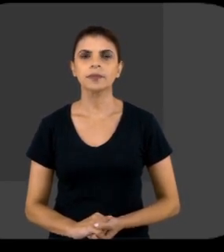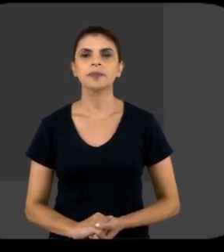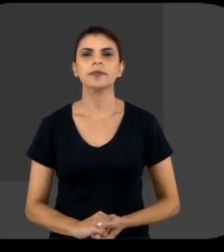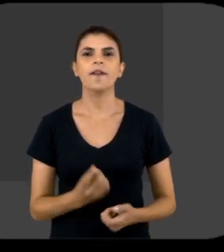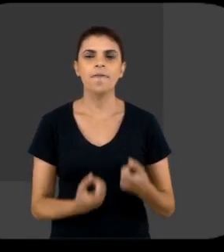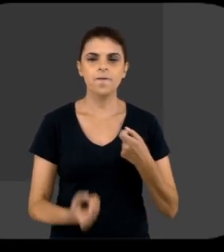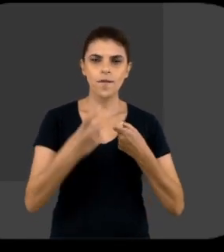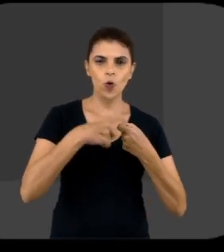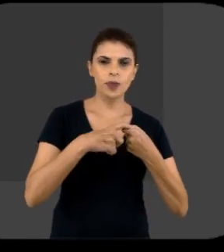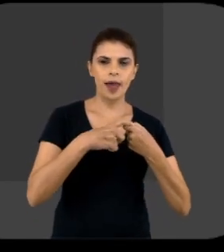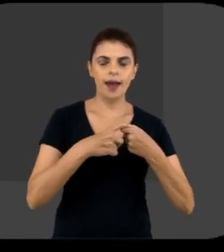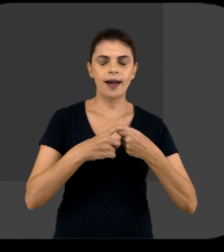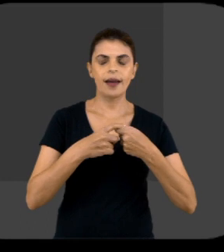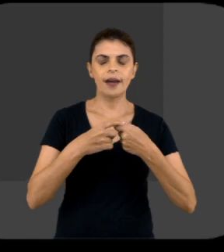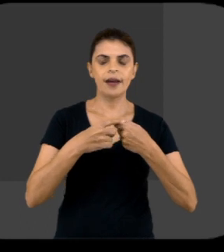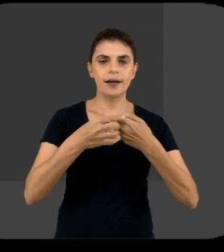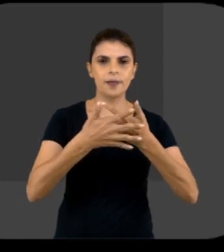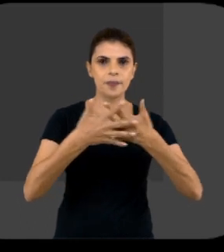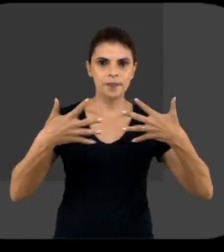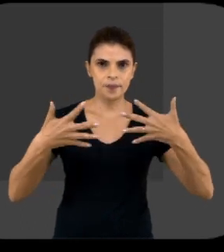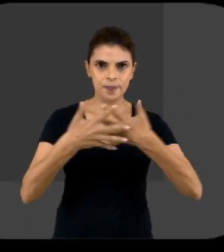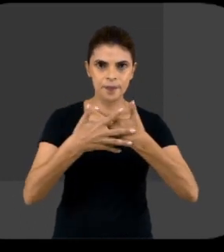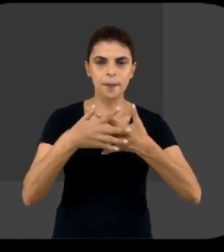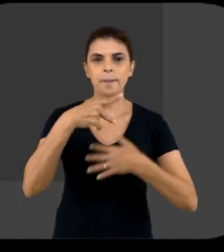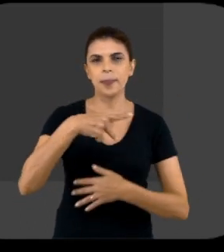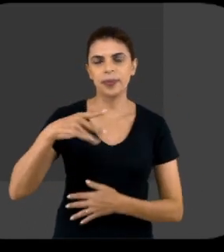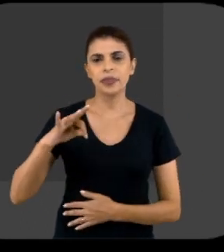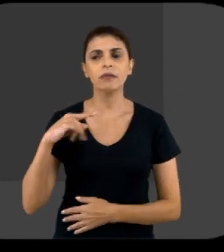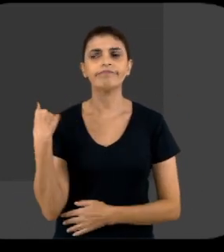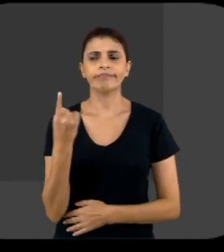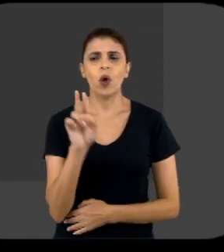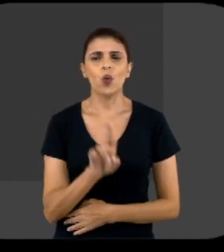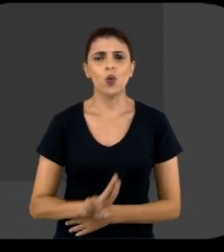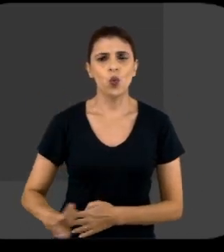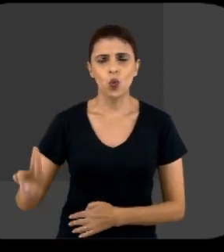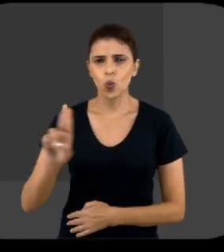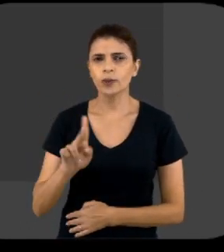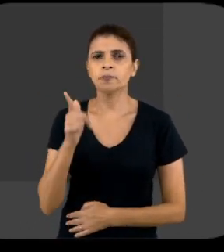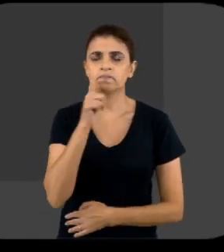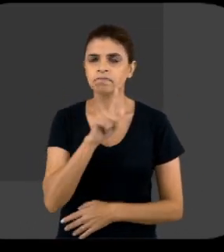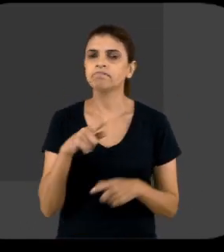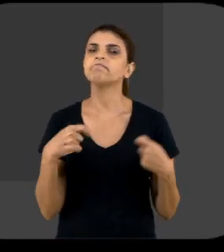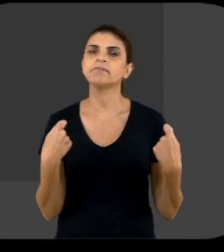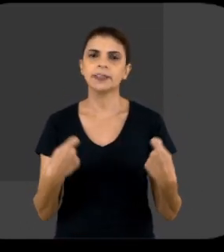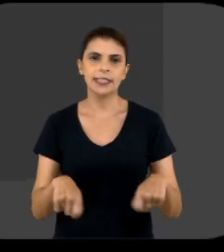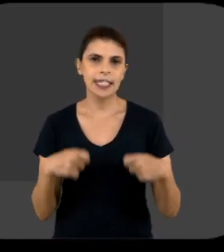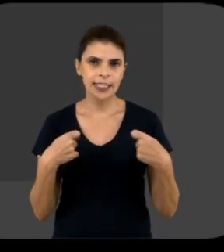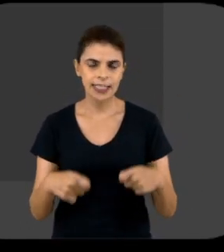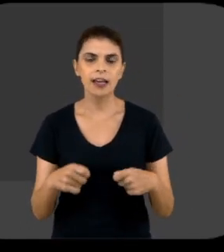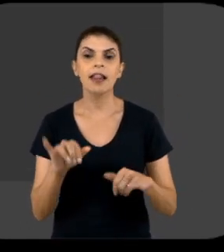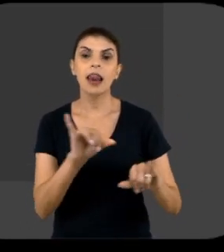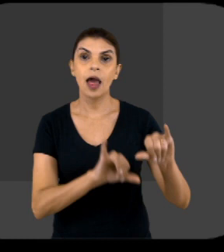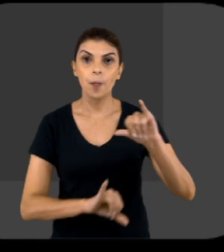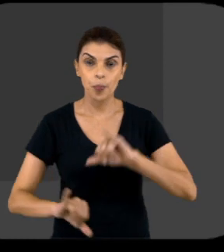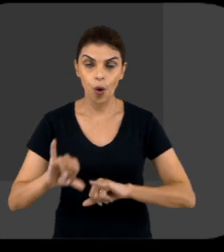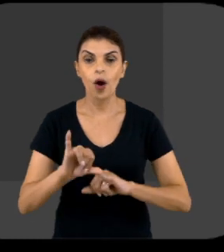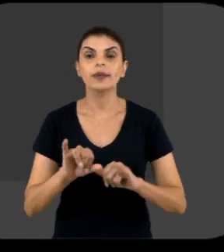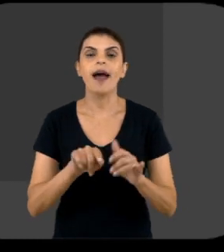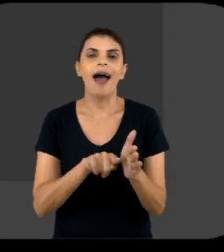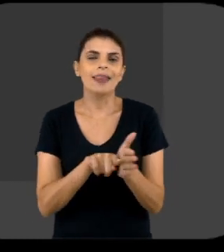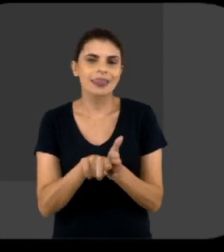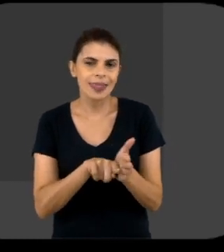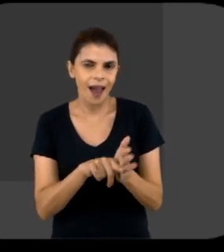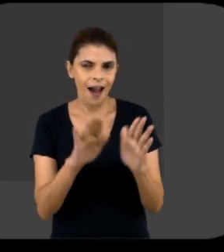Deixa eu voltar nesse slide. Algo também que é bastante utilizado e é necessário para o laboratório de